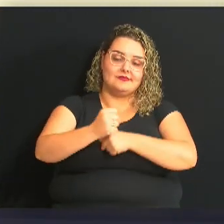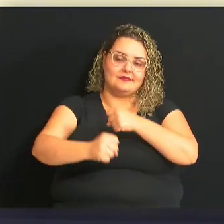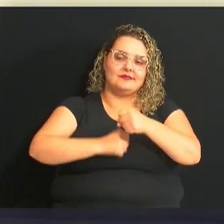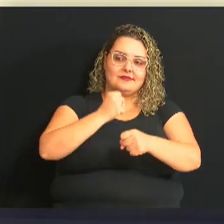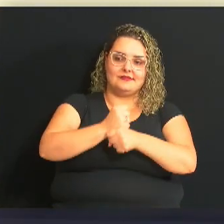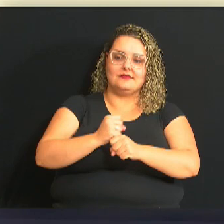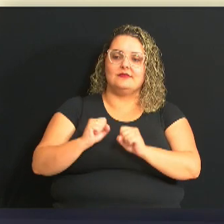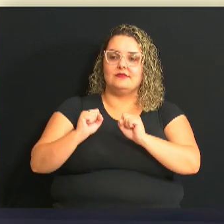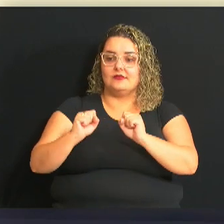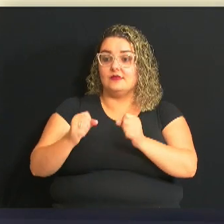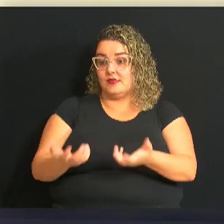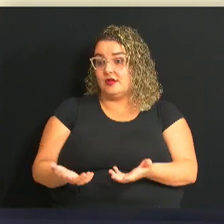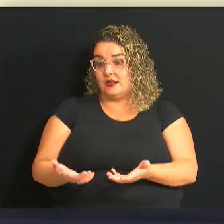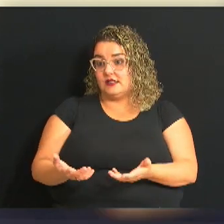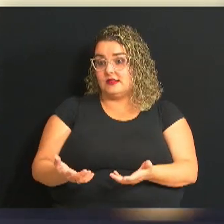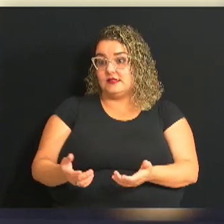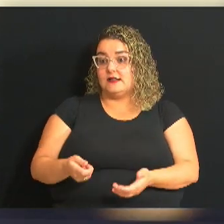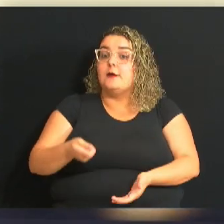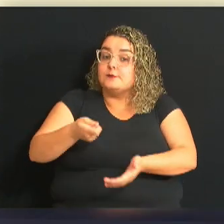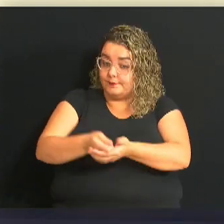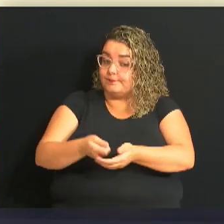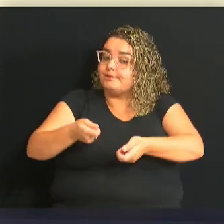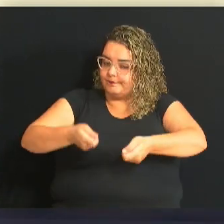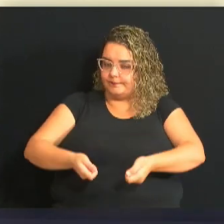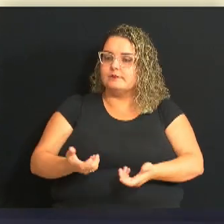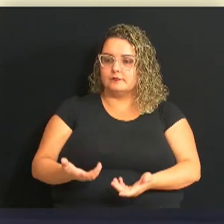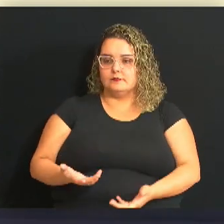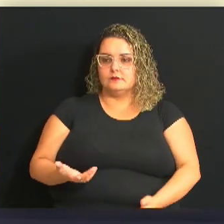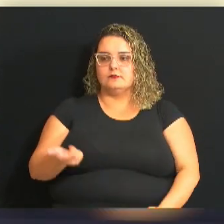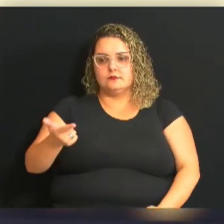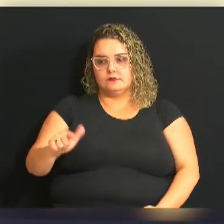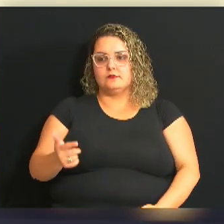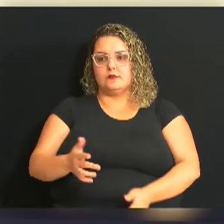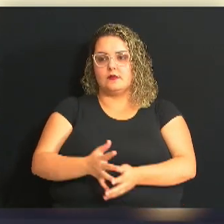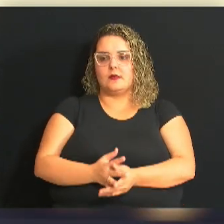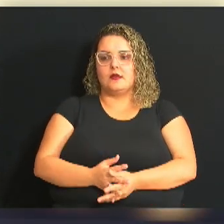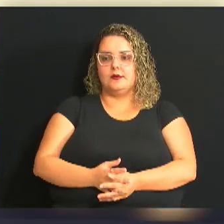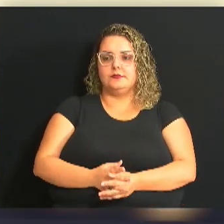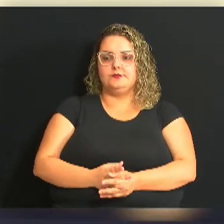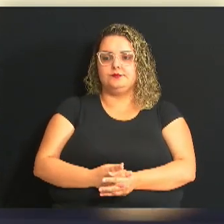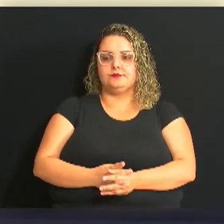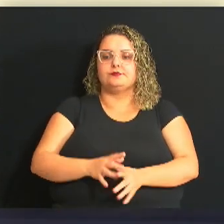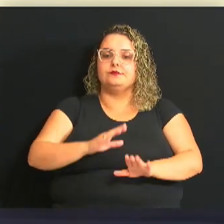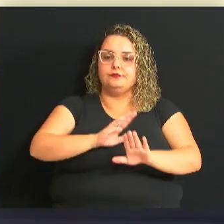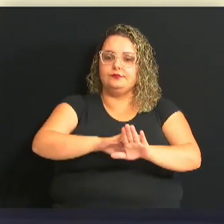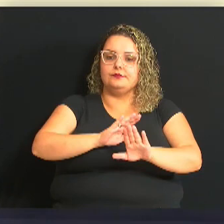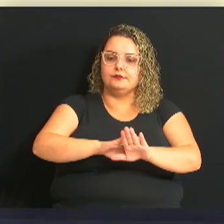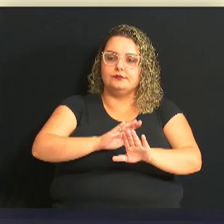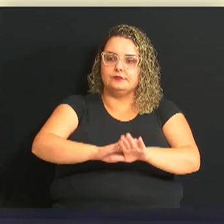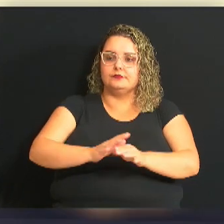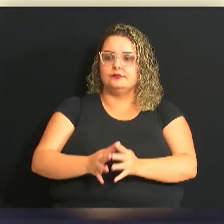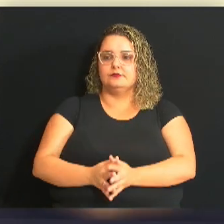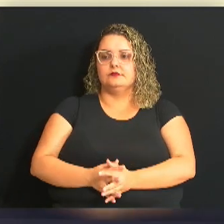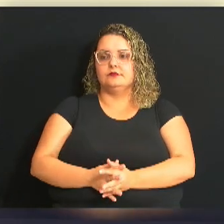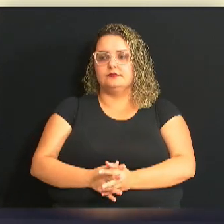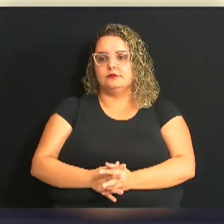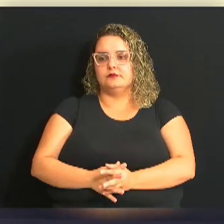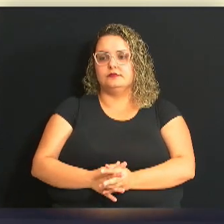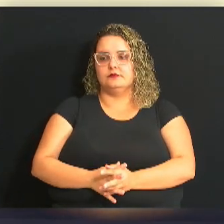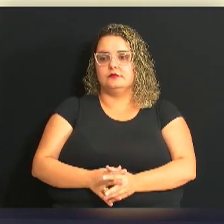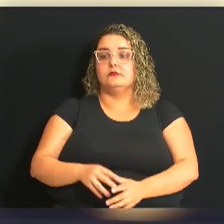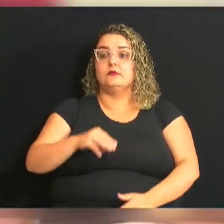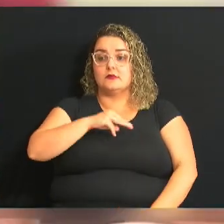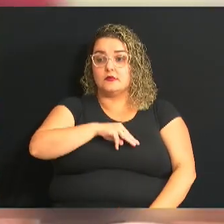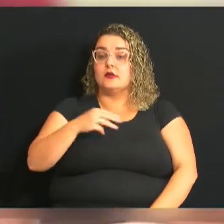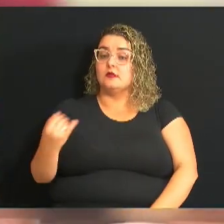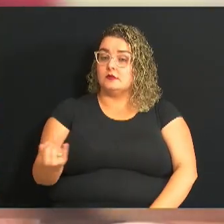possa estarmos firmes e fortes aqui, né, na função dessa tarefa tão importante